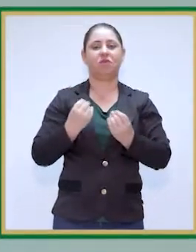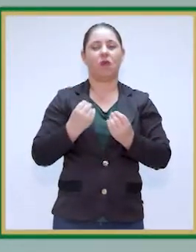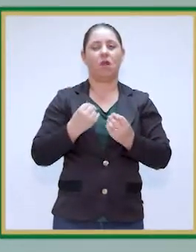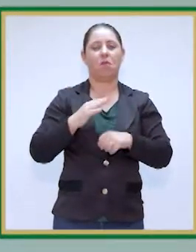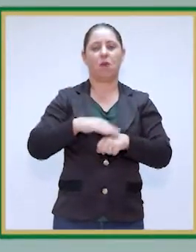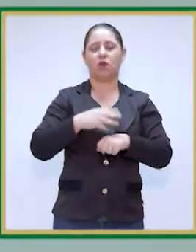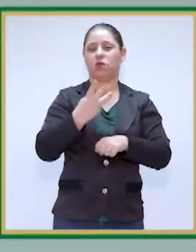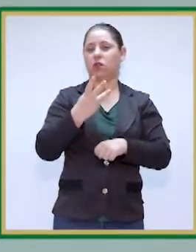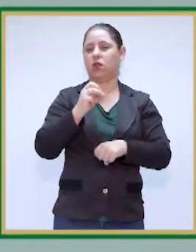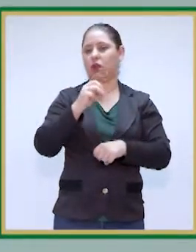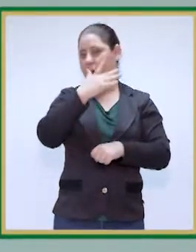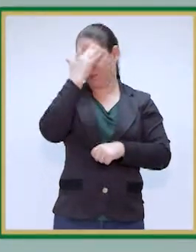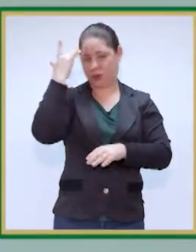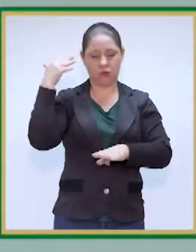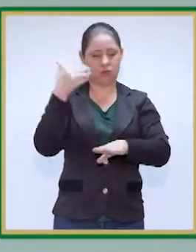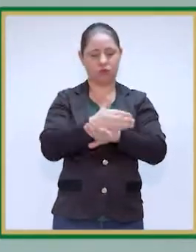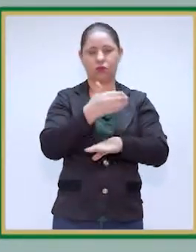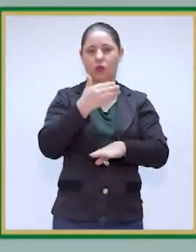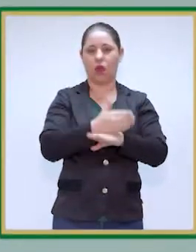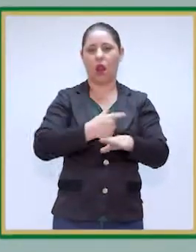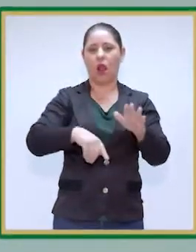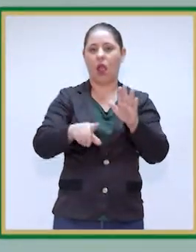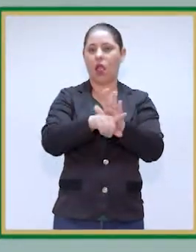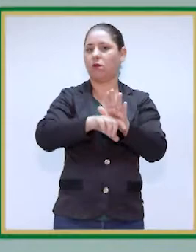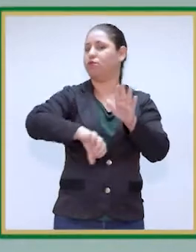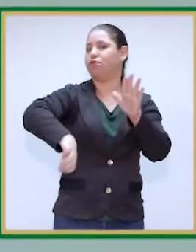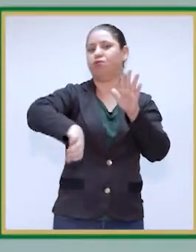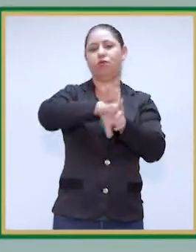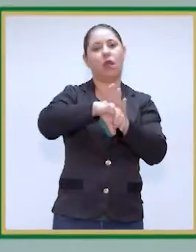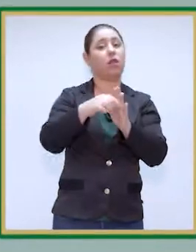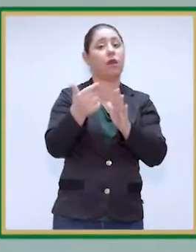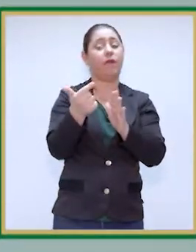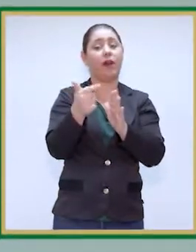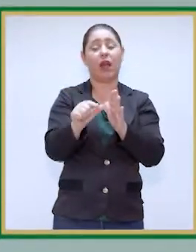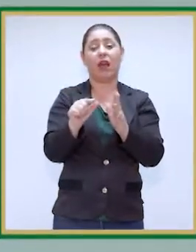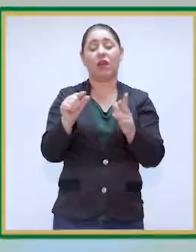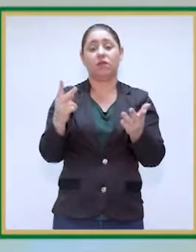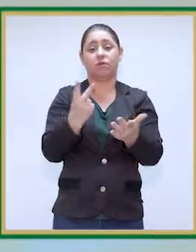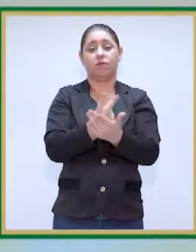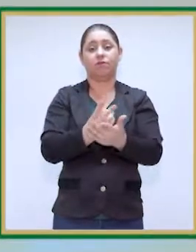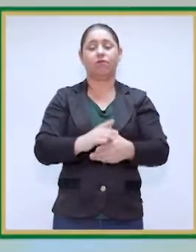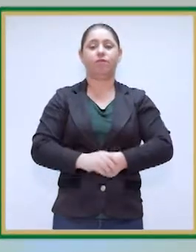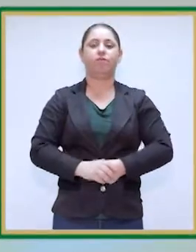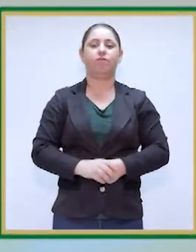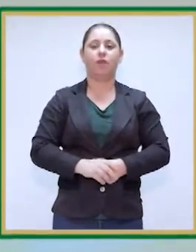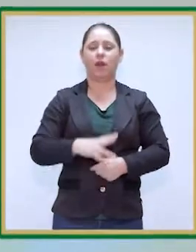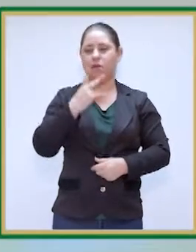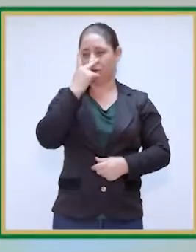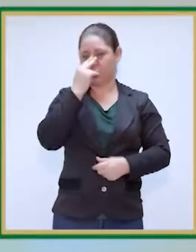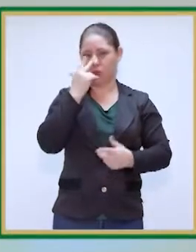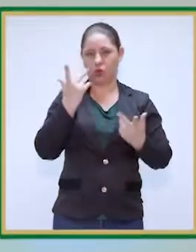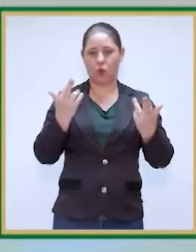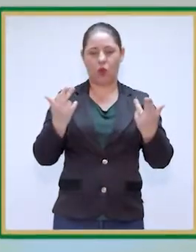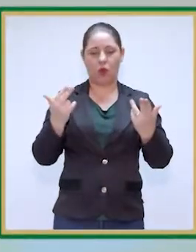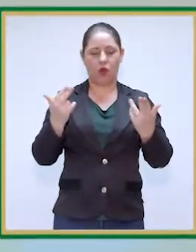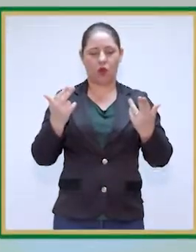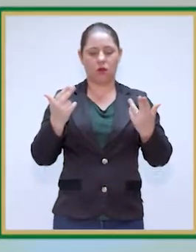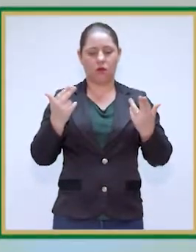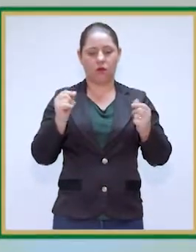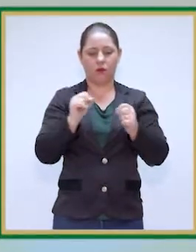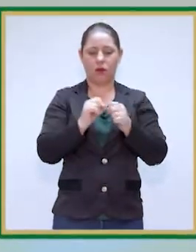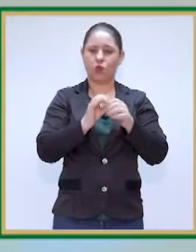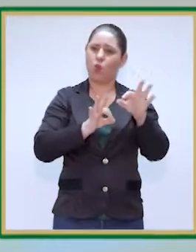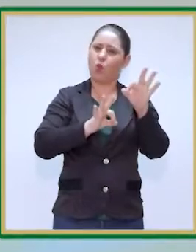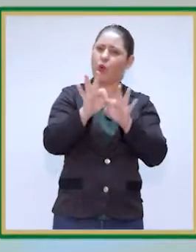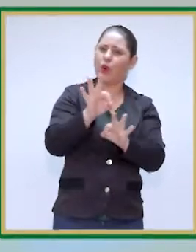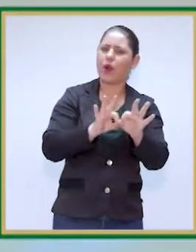um pouco mais de 30 pessoas entrando irregularmente no sistema prisional. É um filtro, né? Antes de entrar, passa um